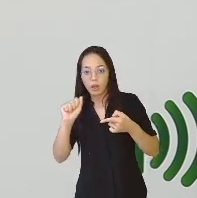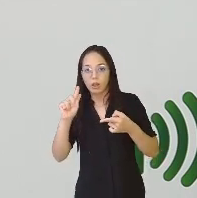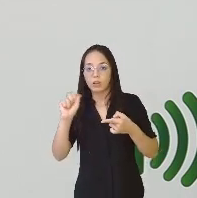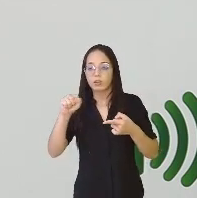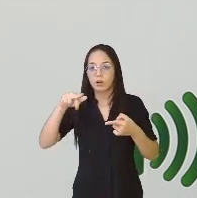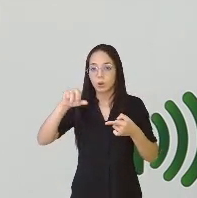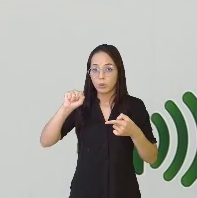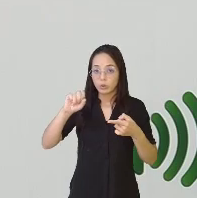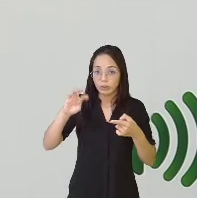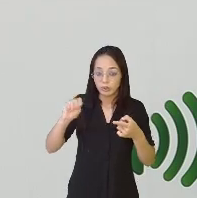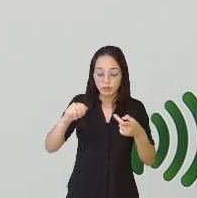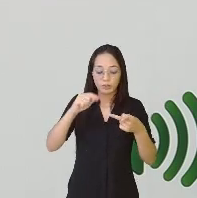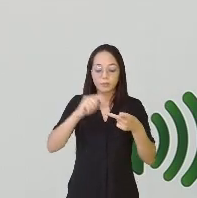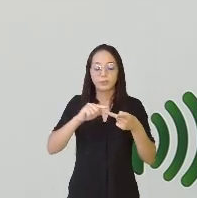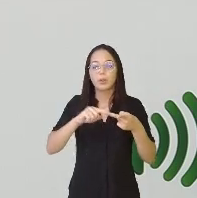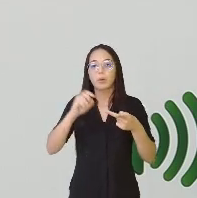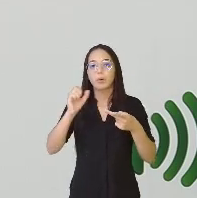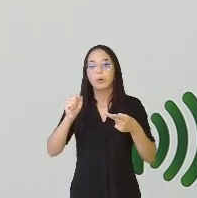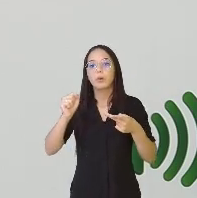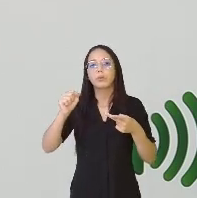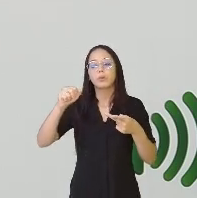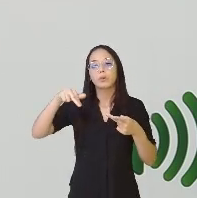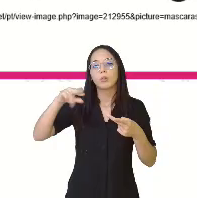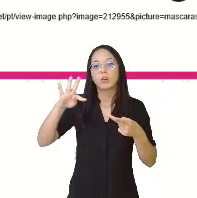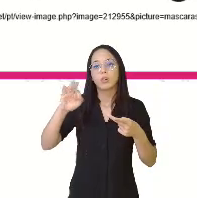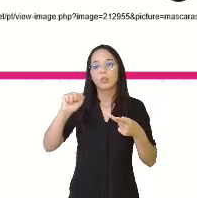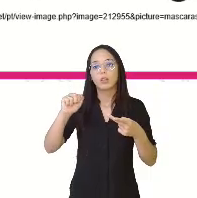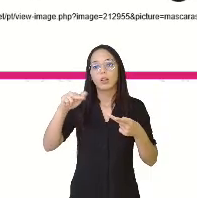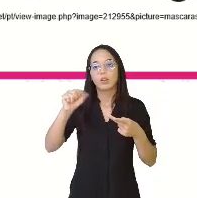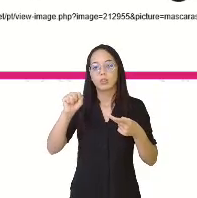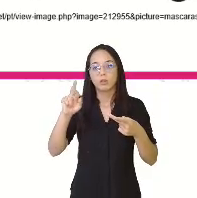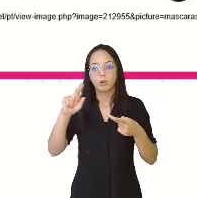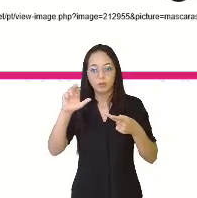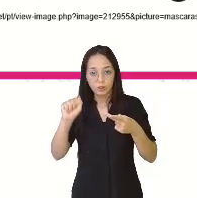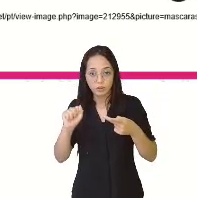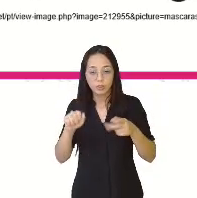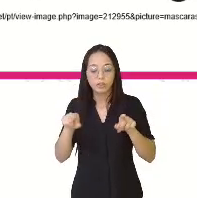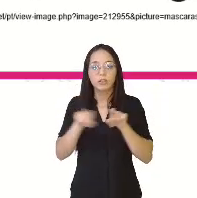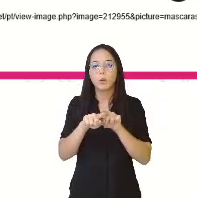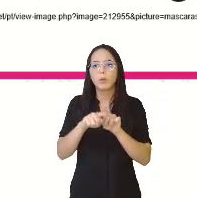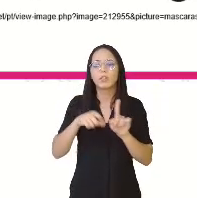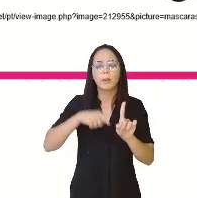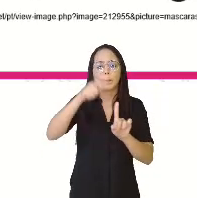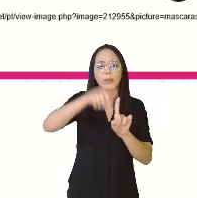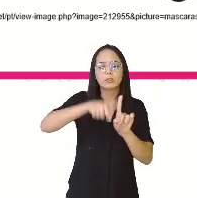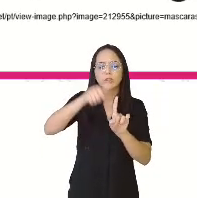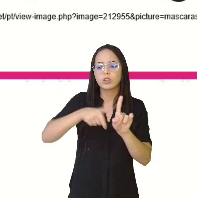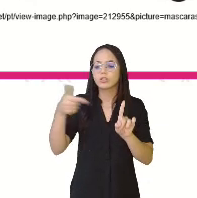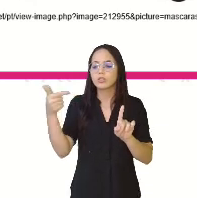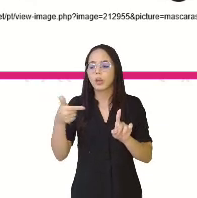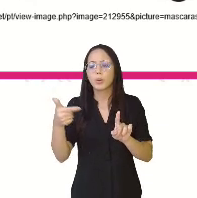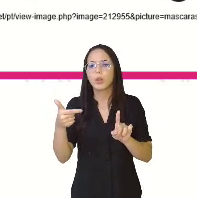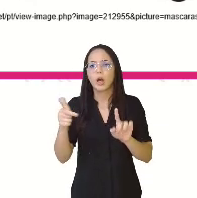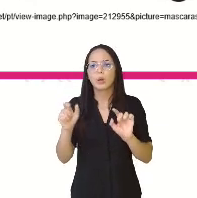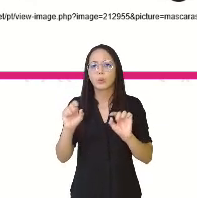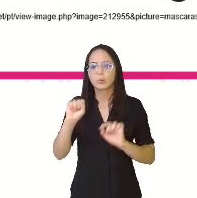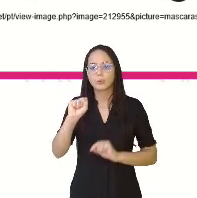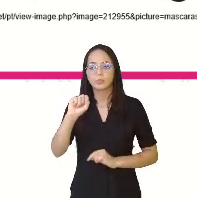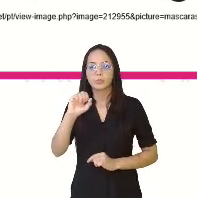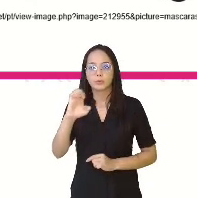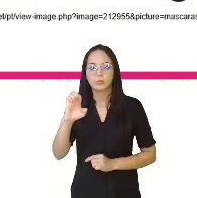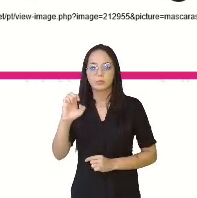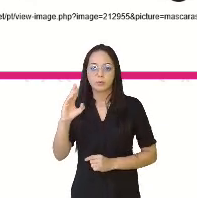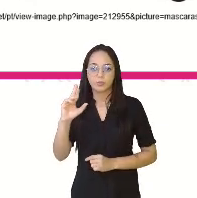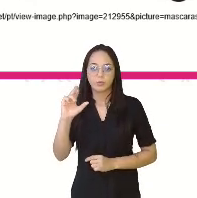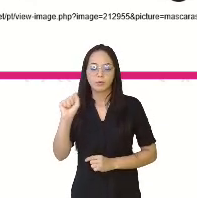E também nós temos os personagens secundários e os figurantes. Como assim? Personagens secundários